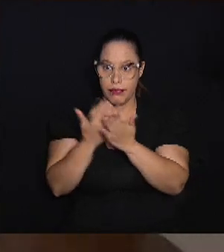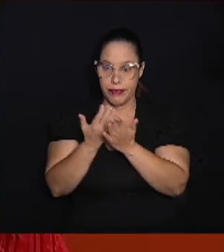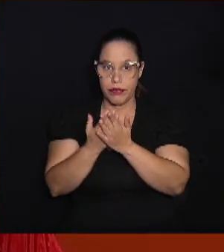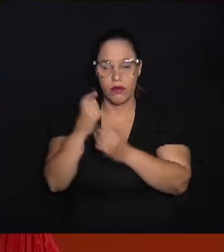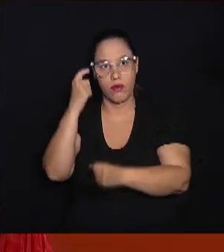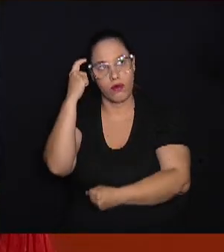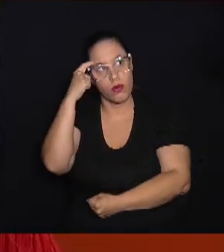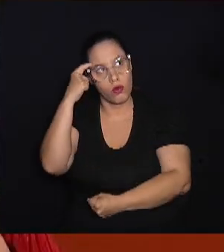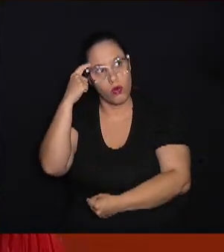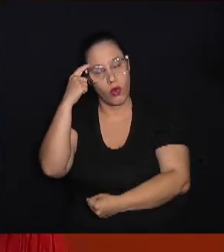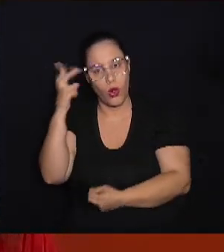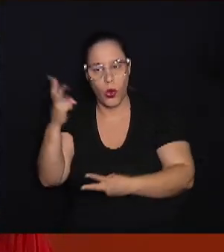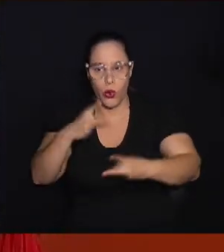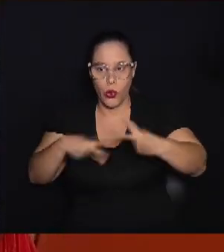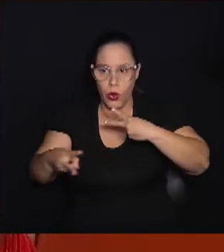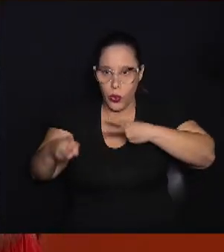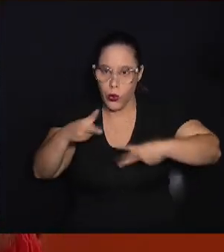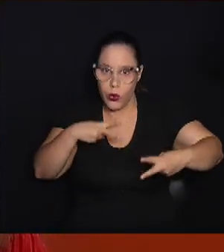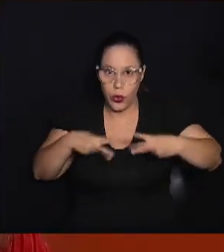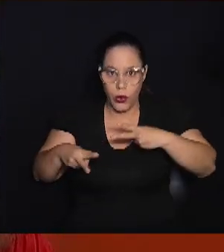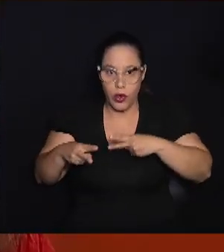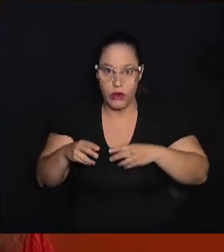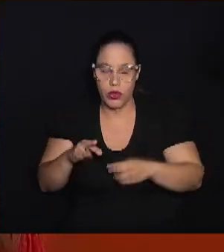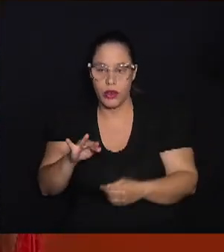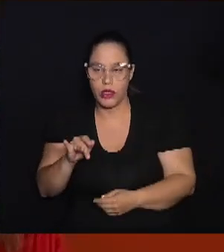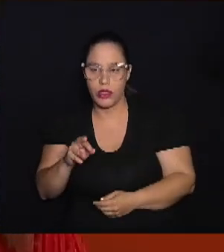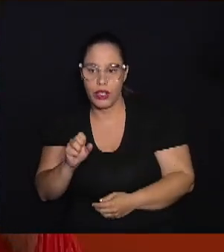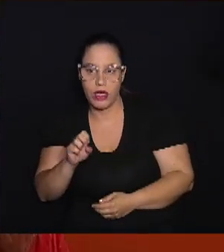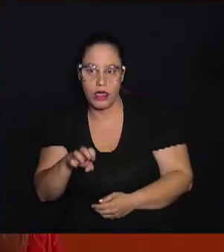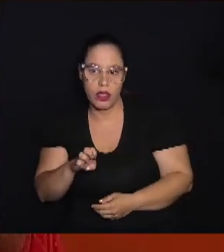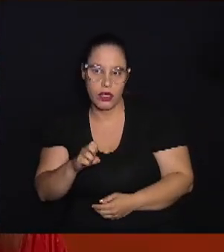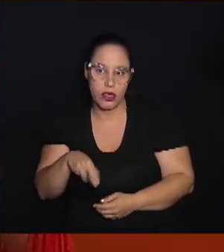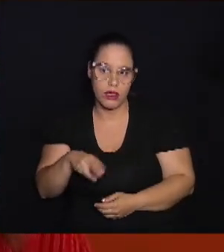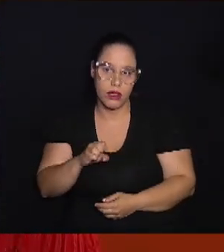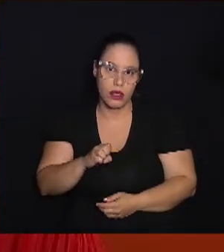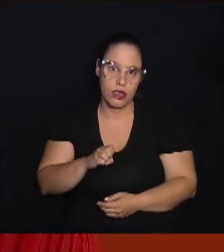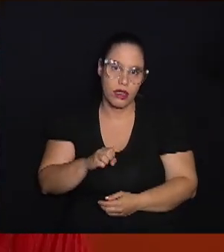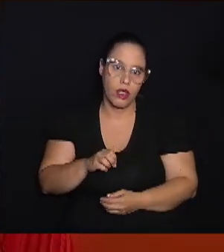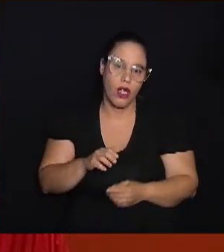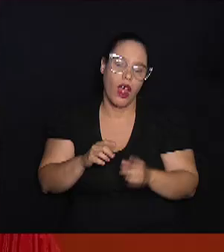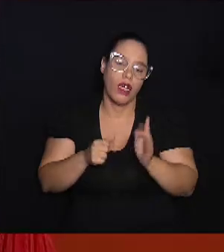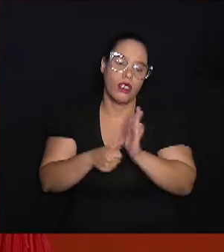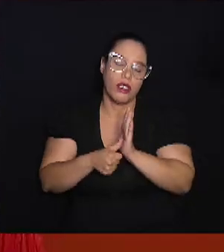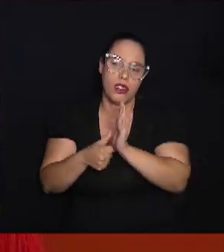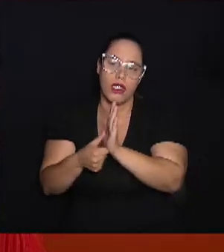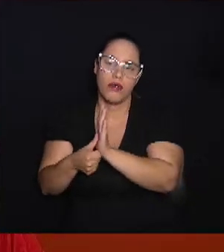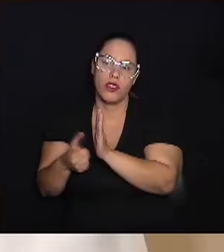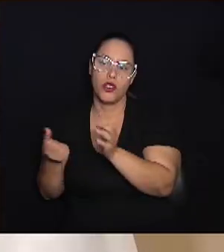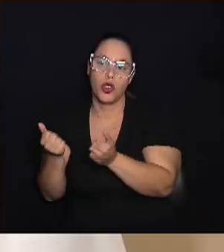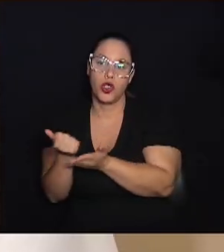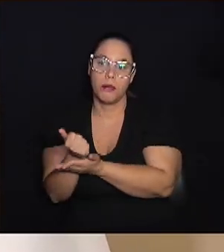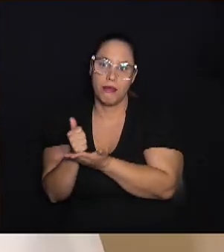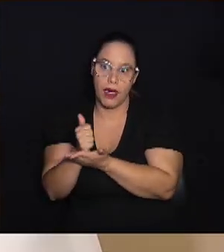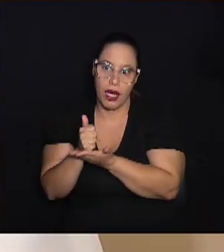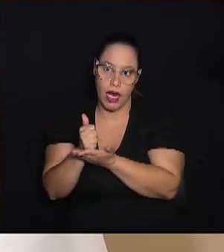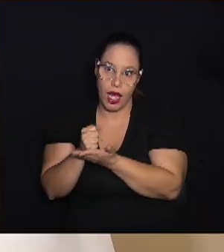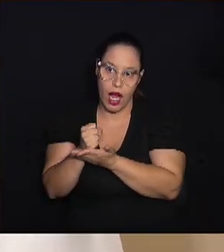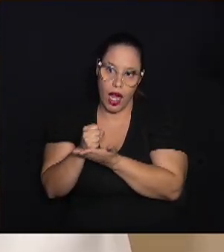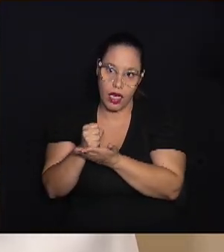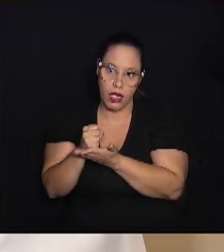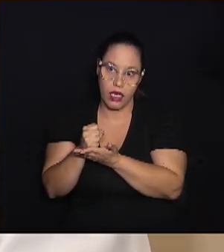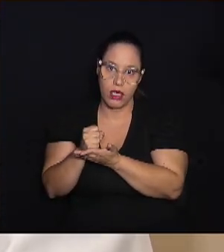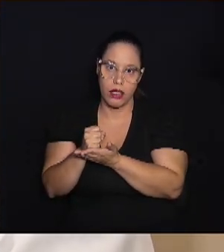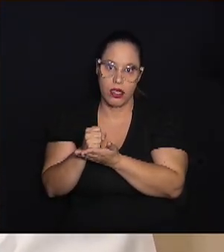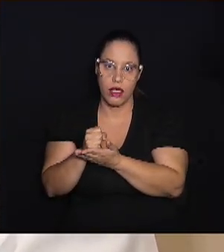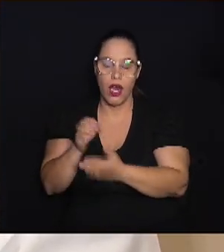questão do vento, na questão da higiene das escolas, e ela depois serve de modelo para as outras escolas do estado. Um fato